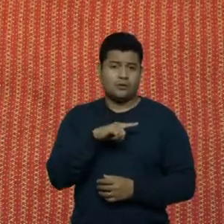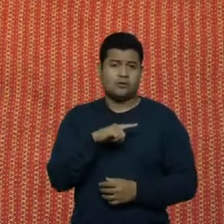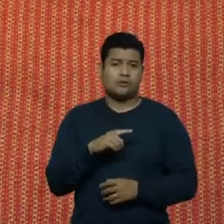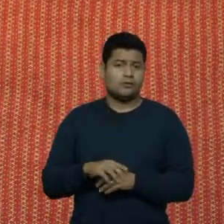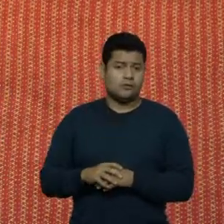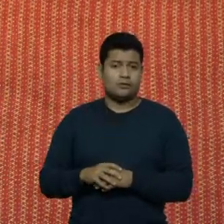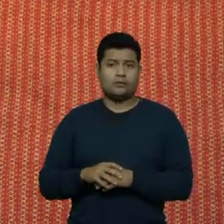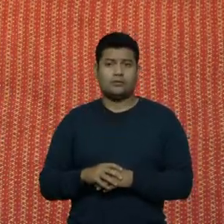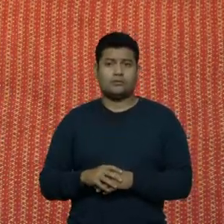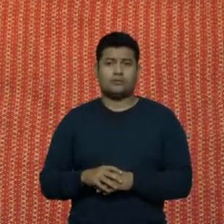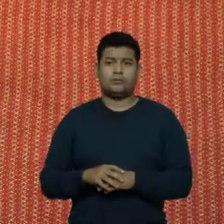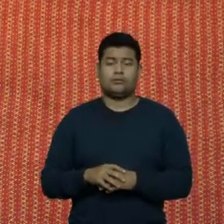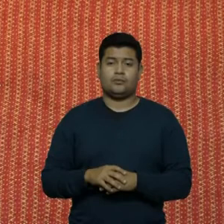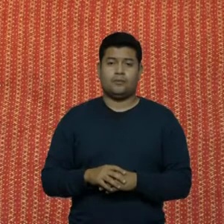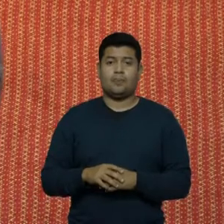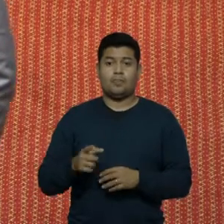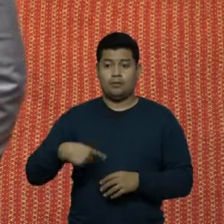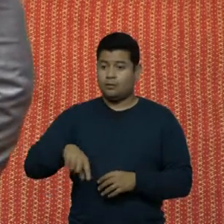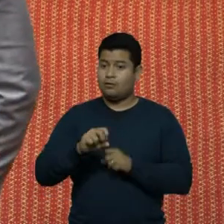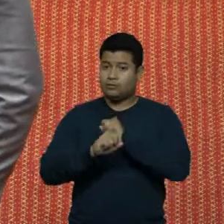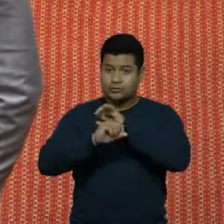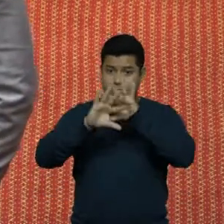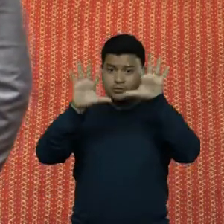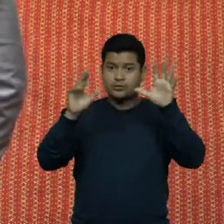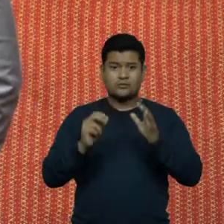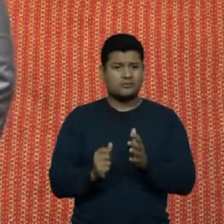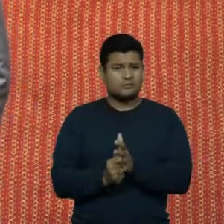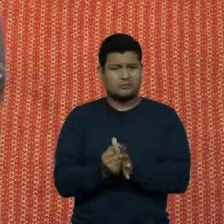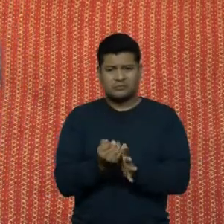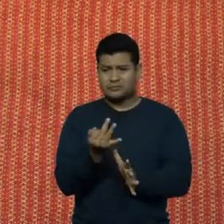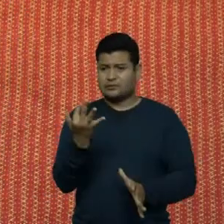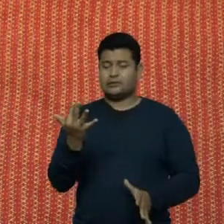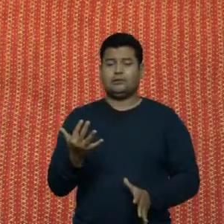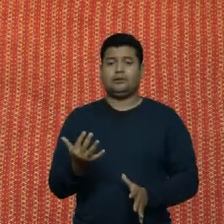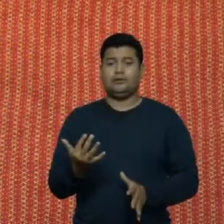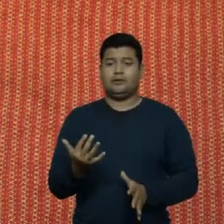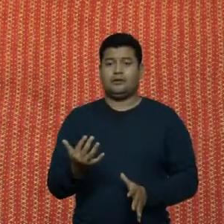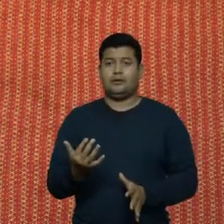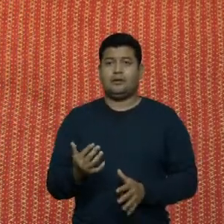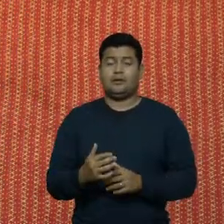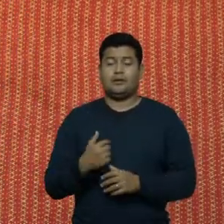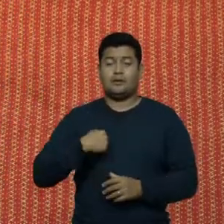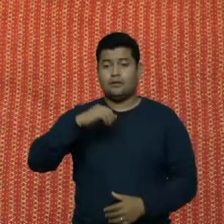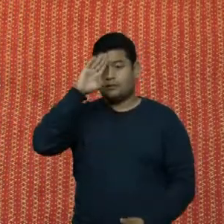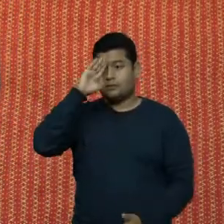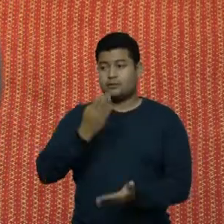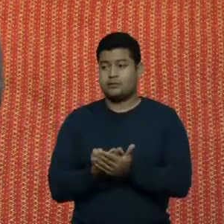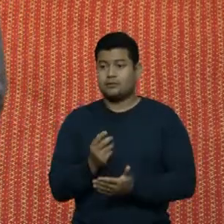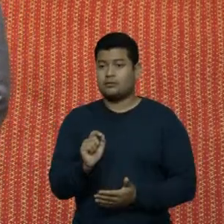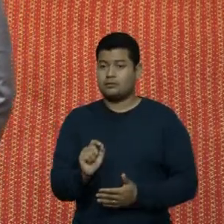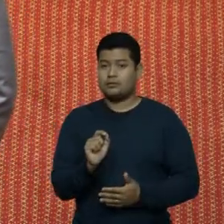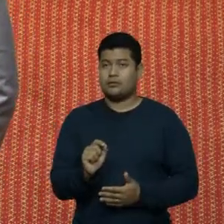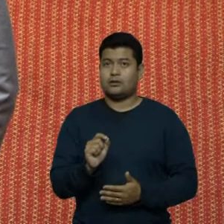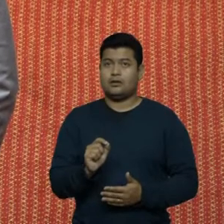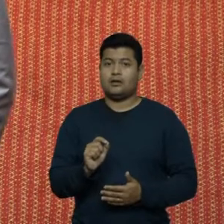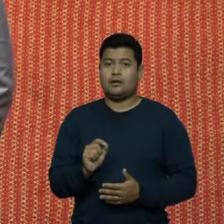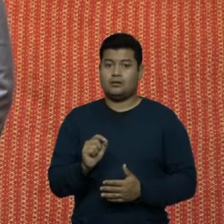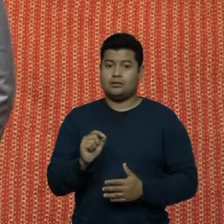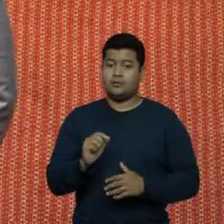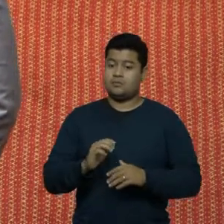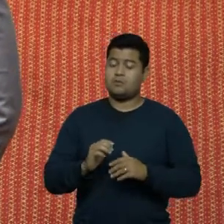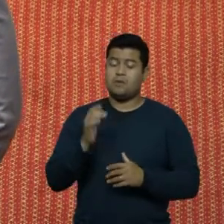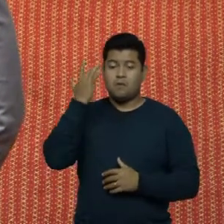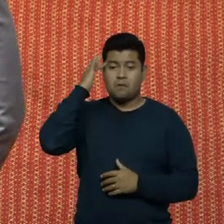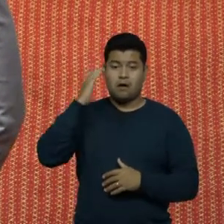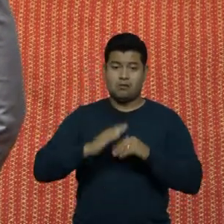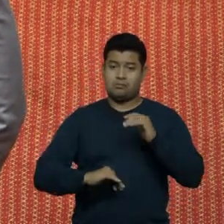Nós deixamos isso bem claro E então acredito que a técnica de teve eu devo ou não sei se